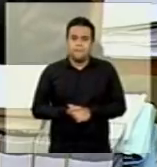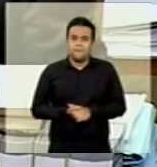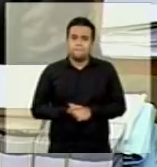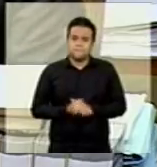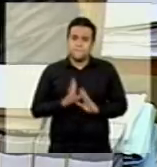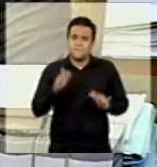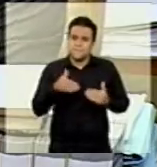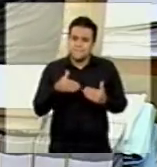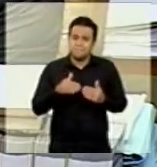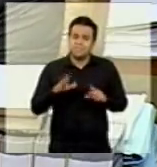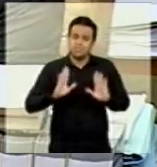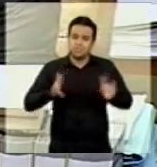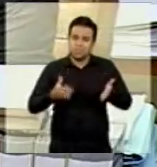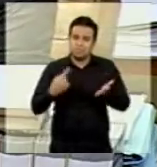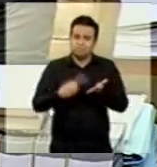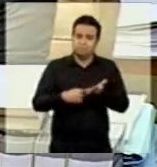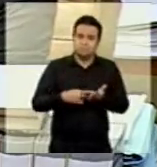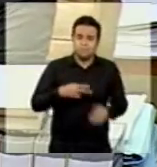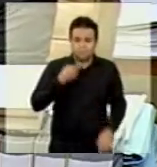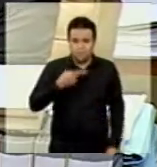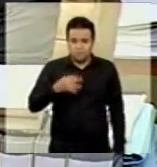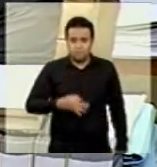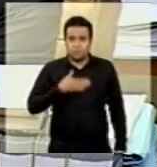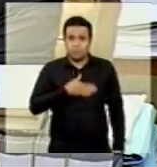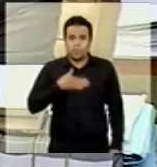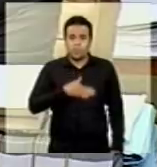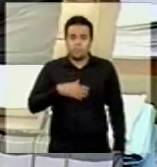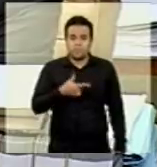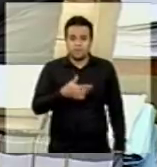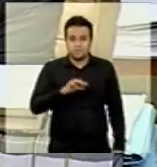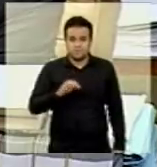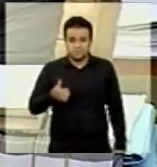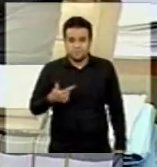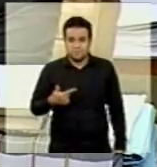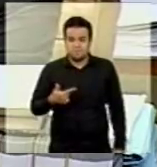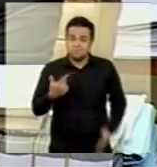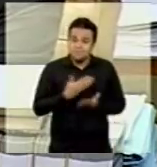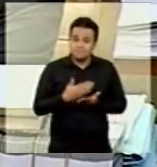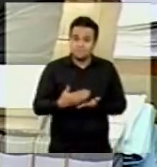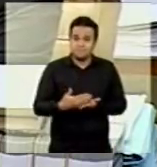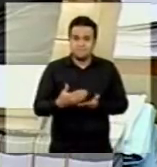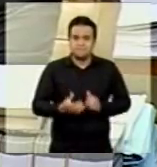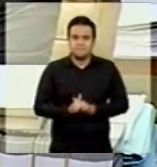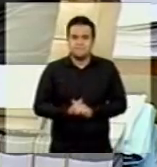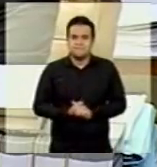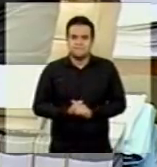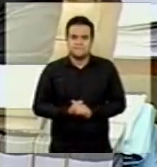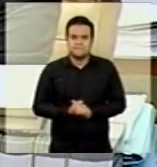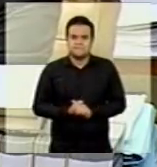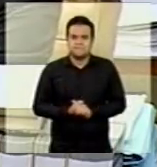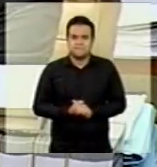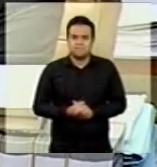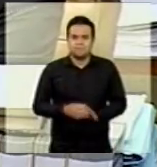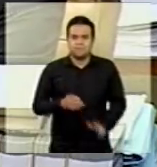tal como já havia afirmado em agosto de 2012, no início, 2 ou 3